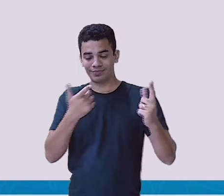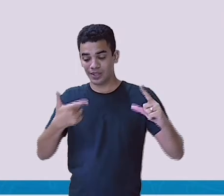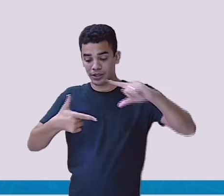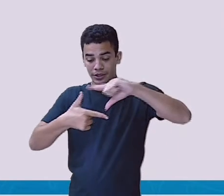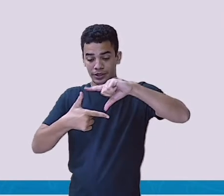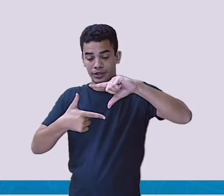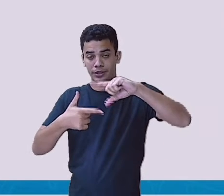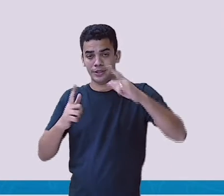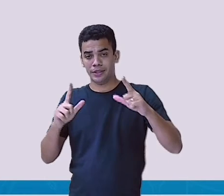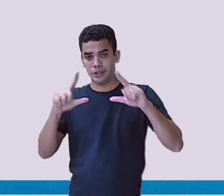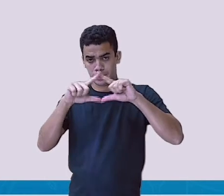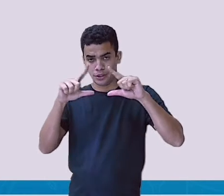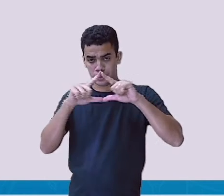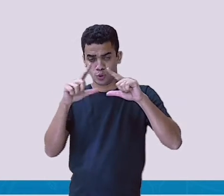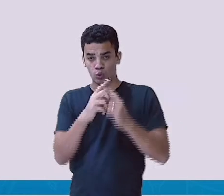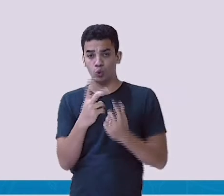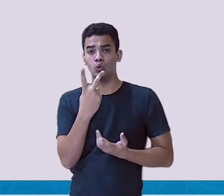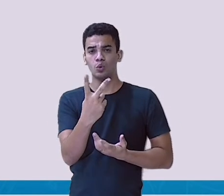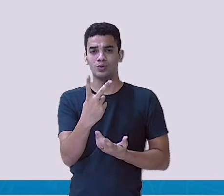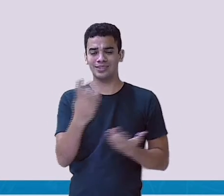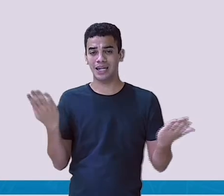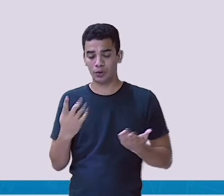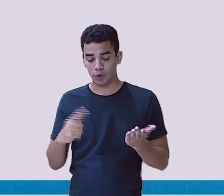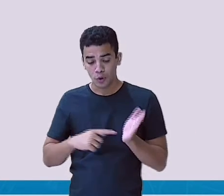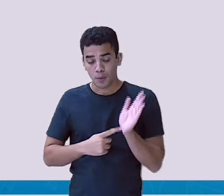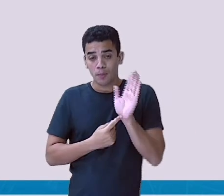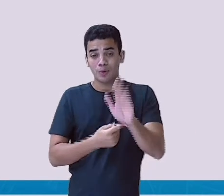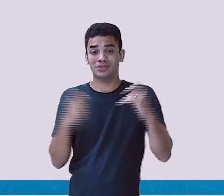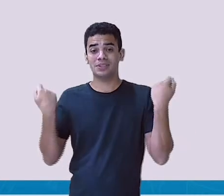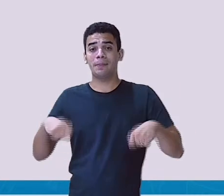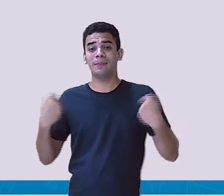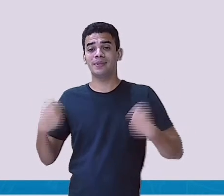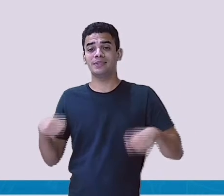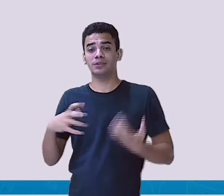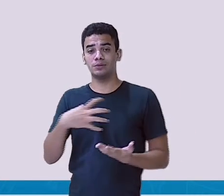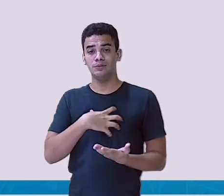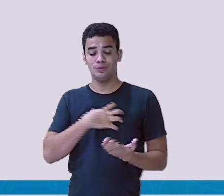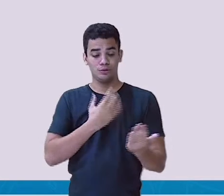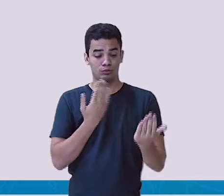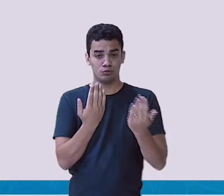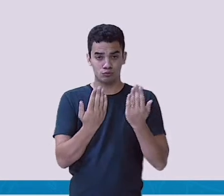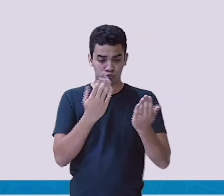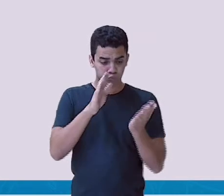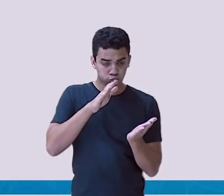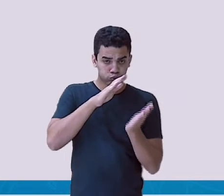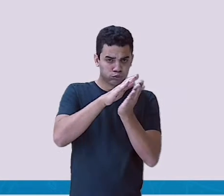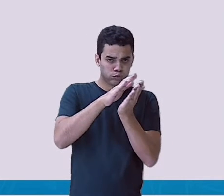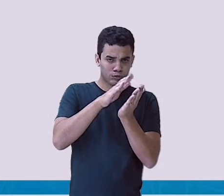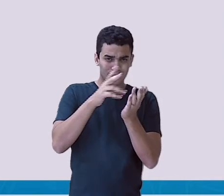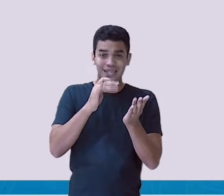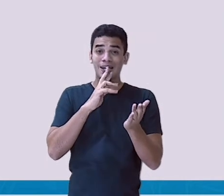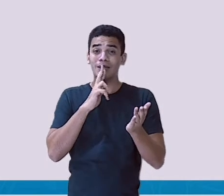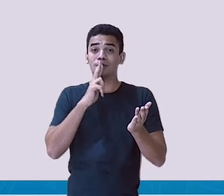e indique o caso de congruência. Justifique sua resposta. Então, eu tenho um triângulo aqui,